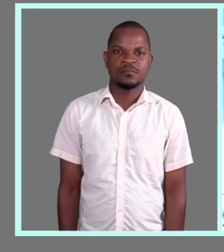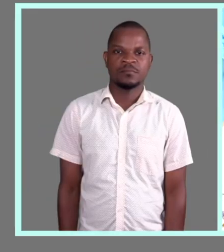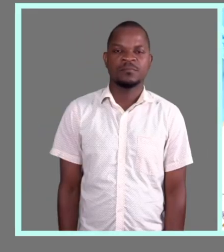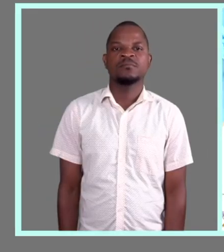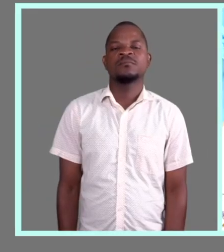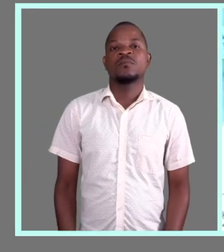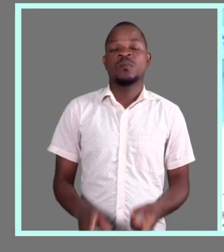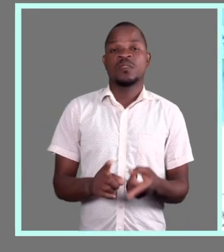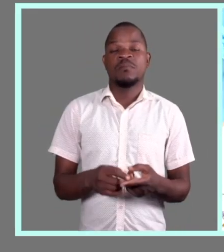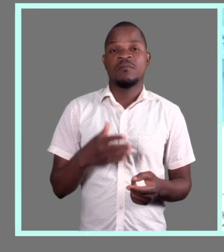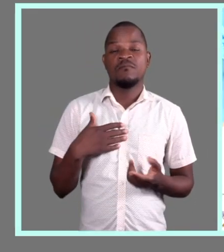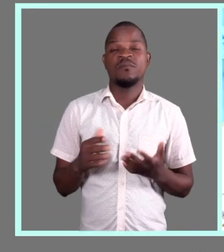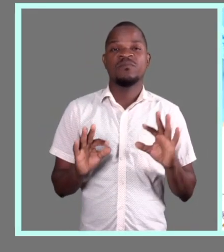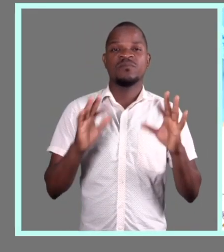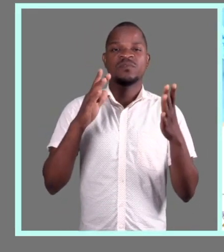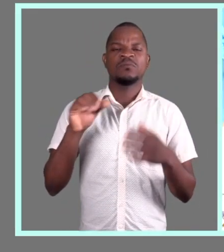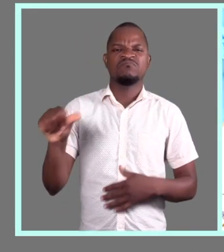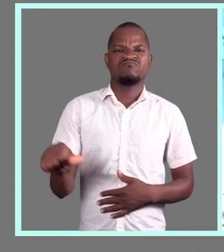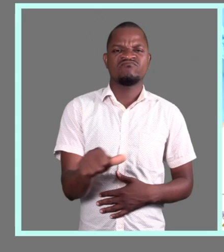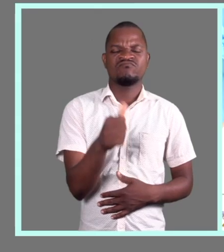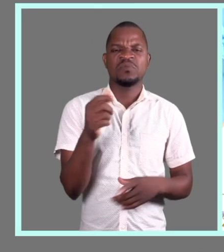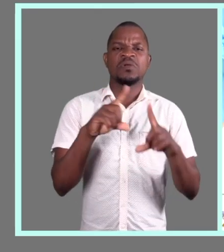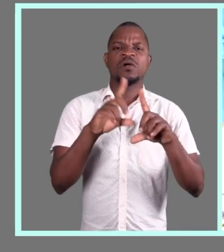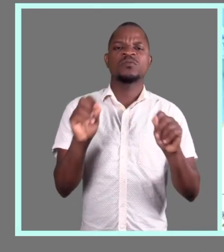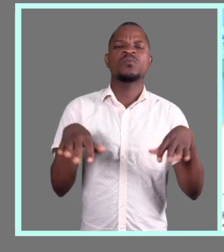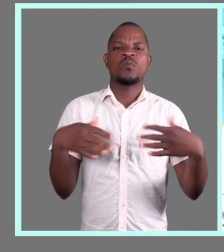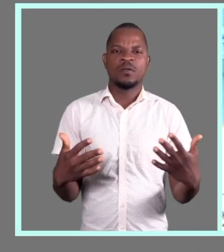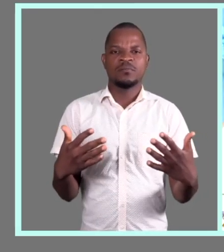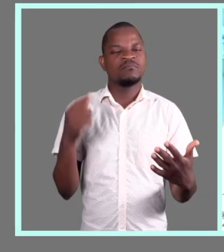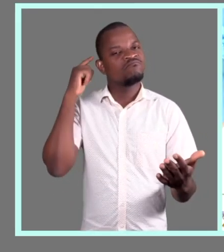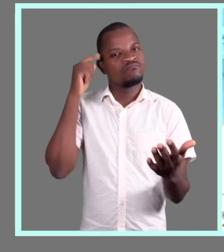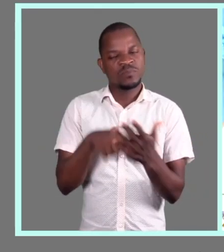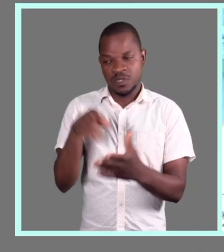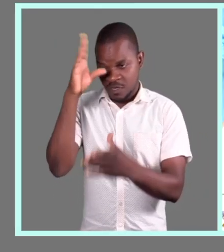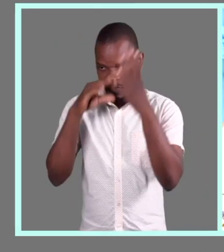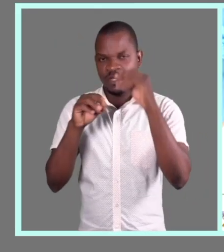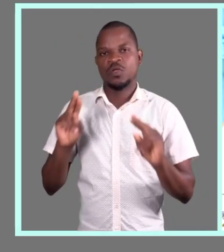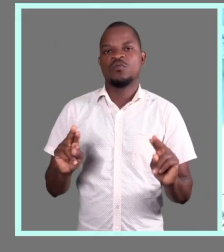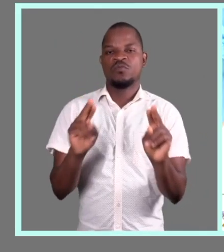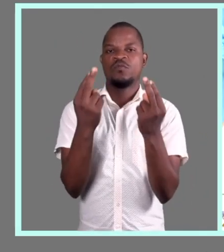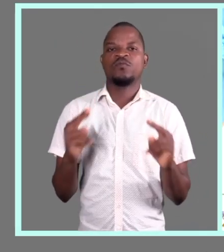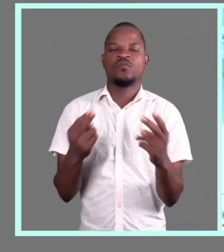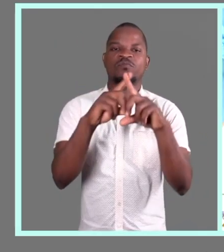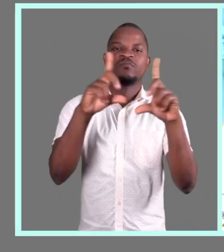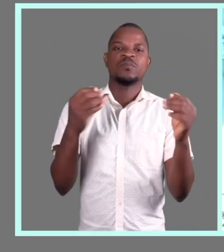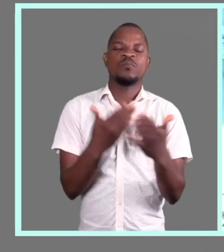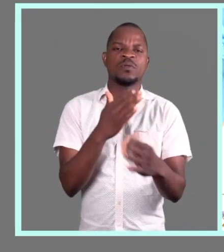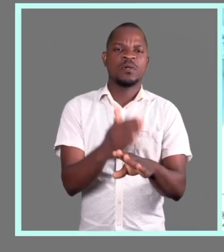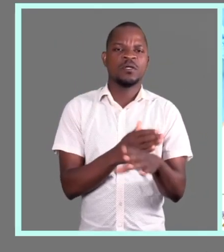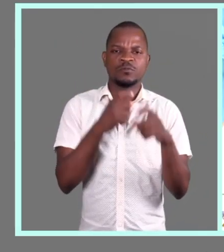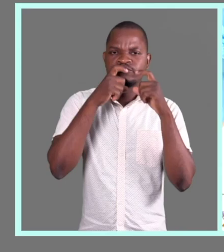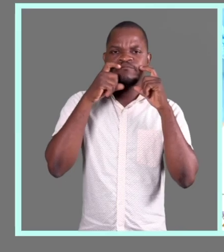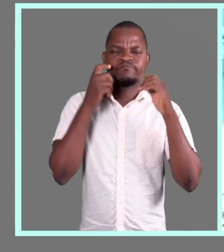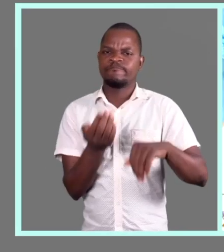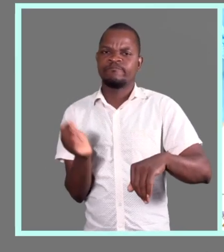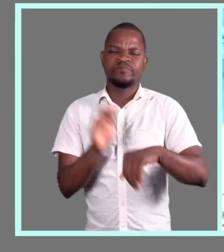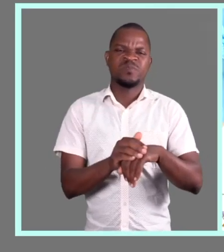O que melhorou é que aprendi mais outras coisas. Não sabia fazer máscaras. Sabia fazer outro